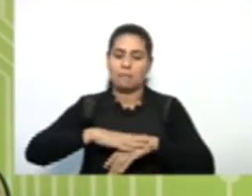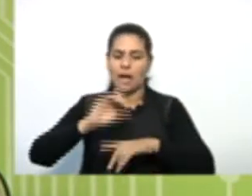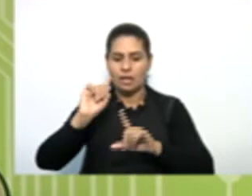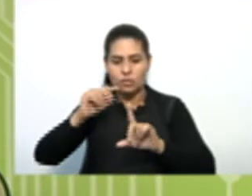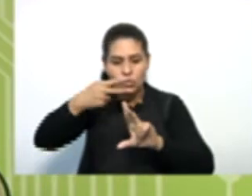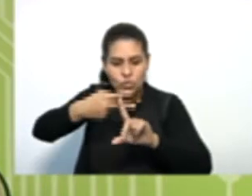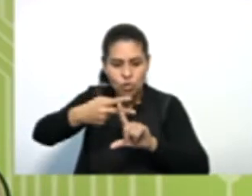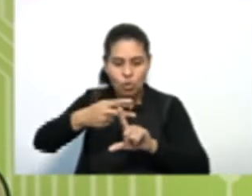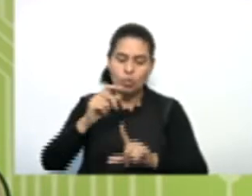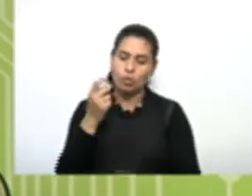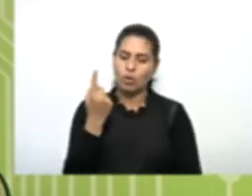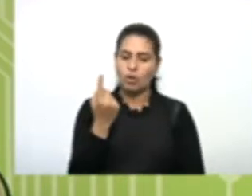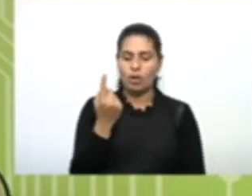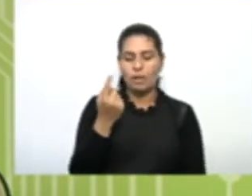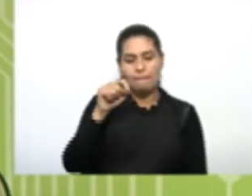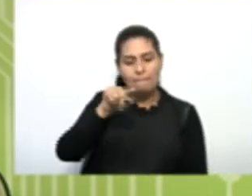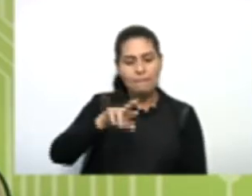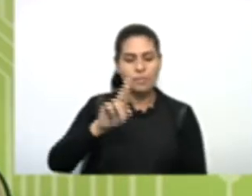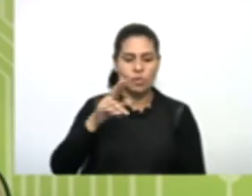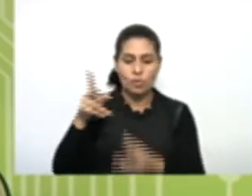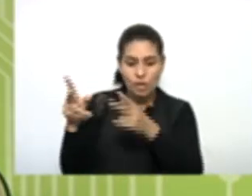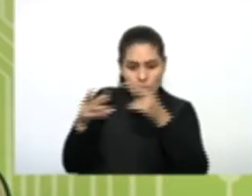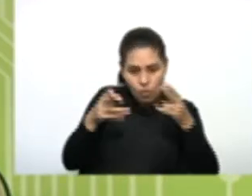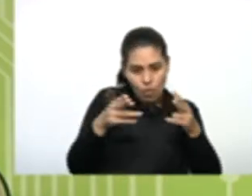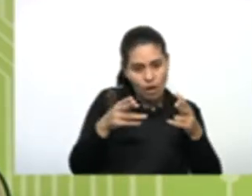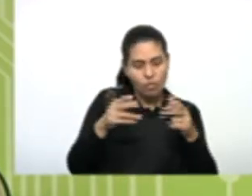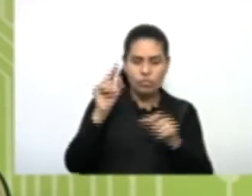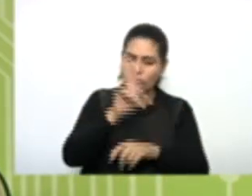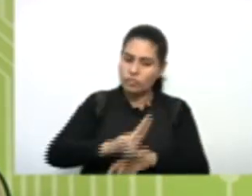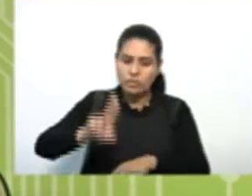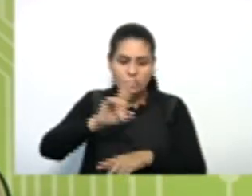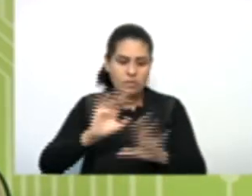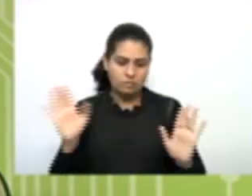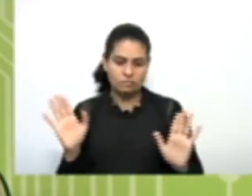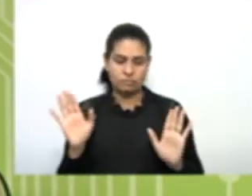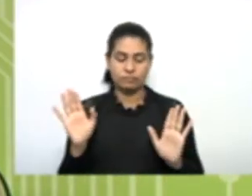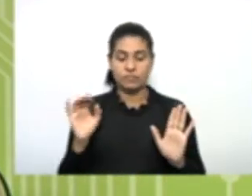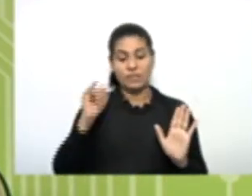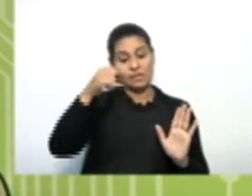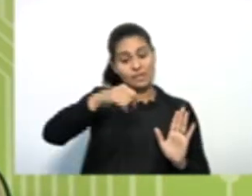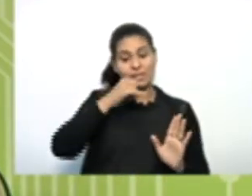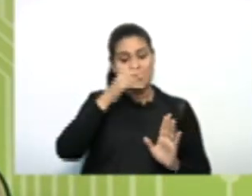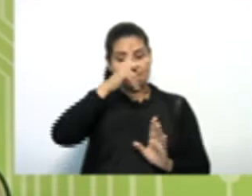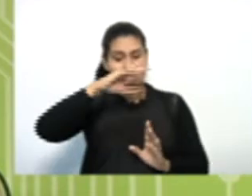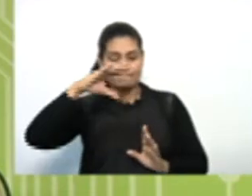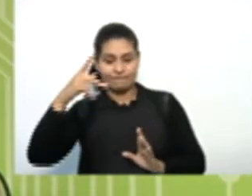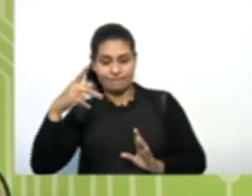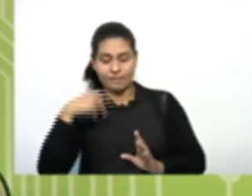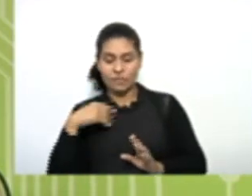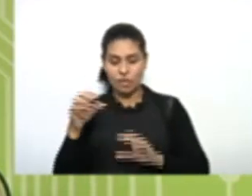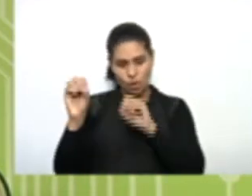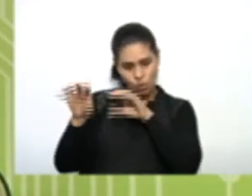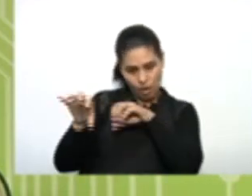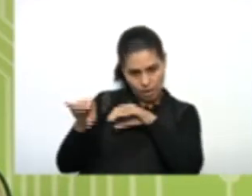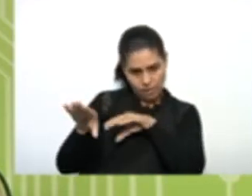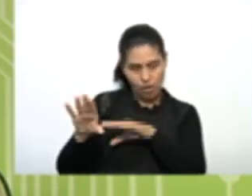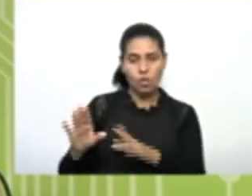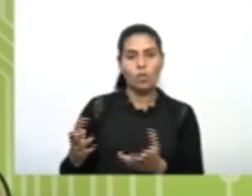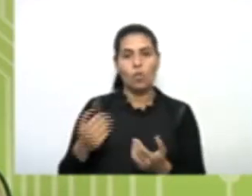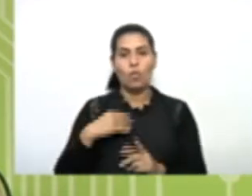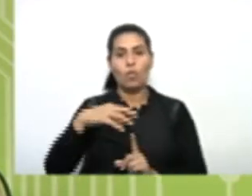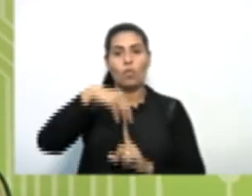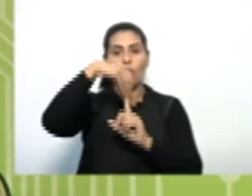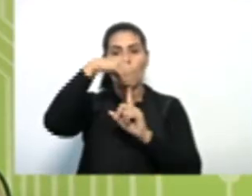essa taxa para ser proporcional à utilização desse serviço. Se nós estamos falando de uma cooperativa educacional e você tem